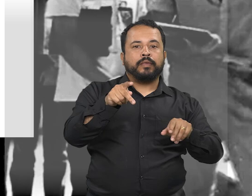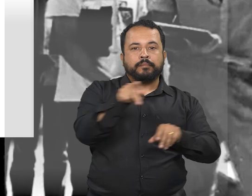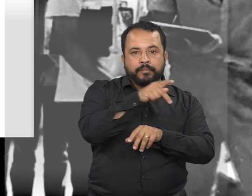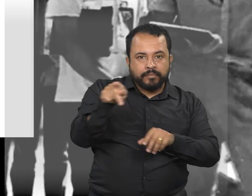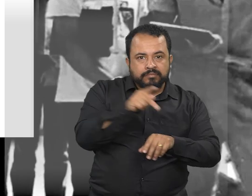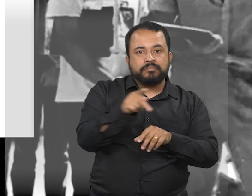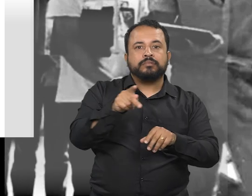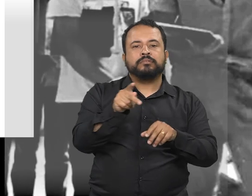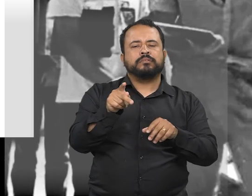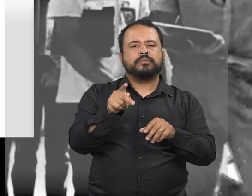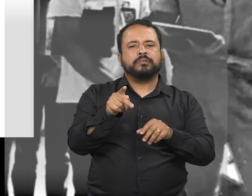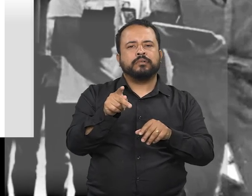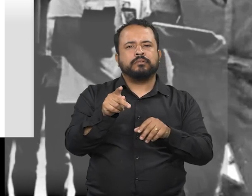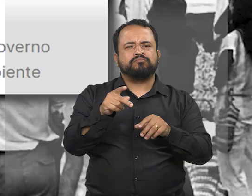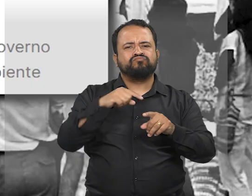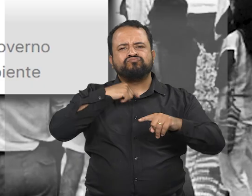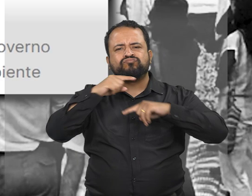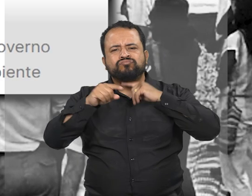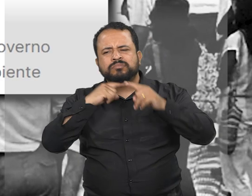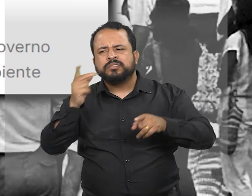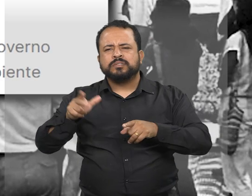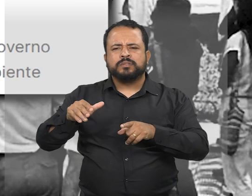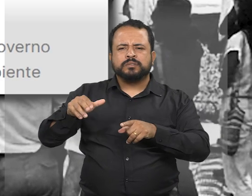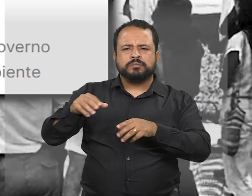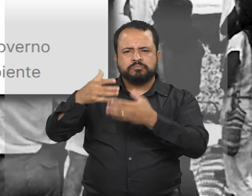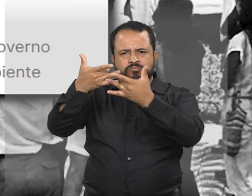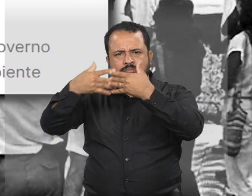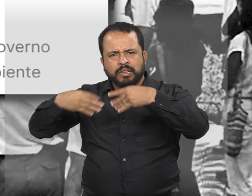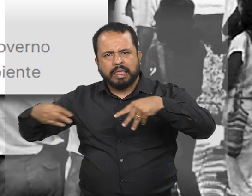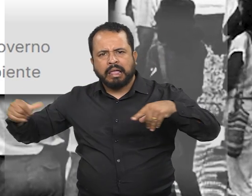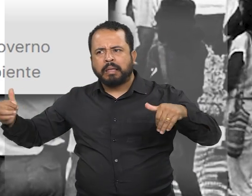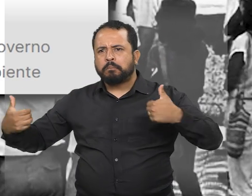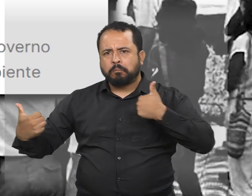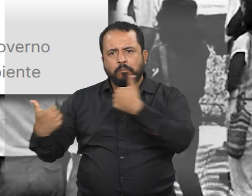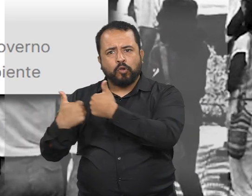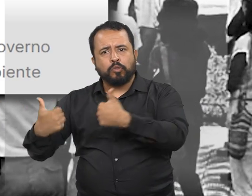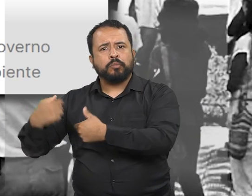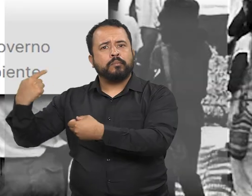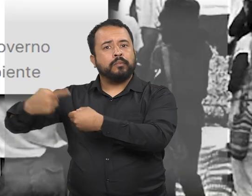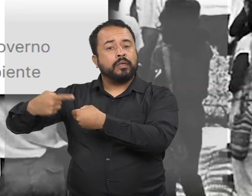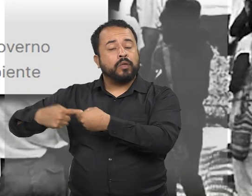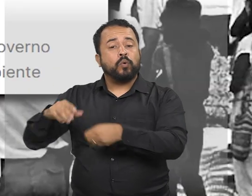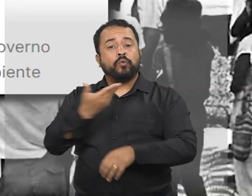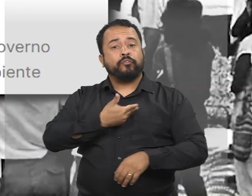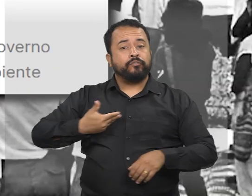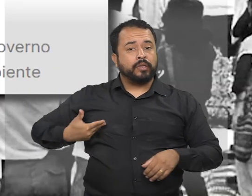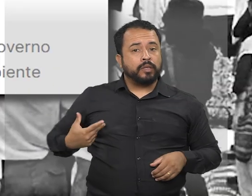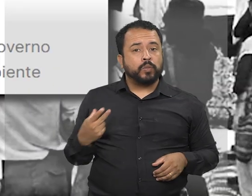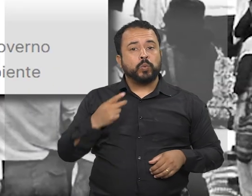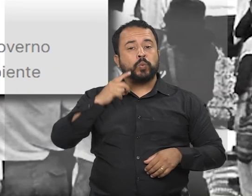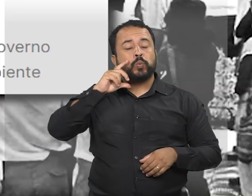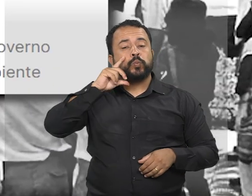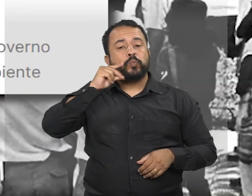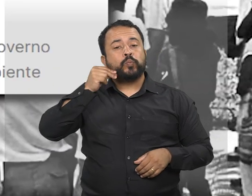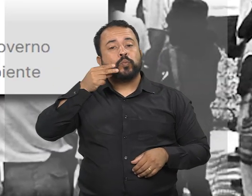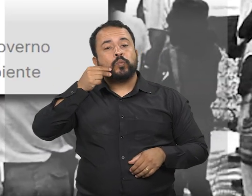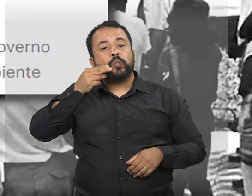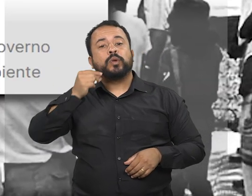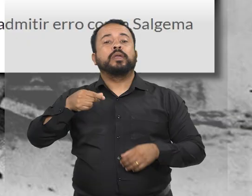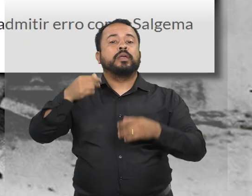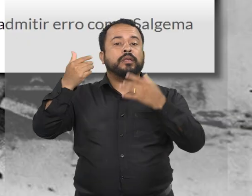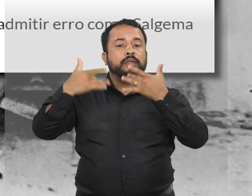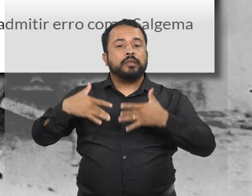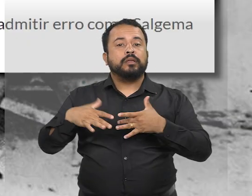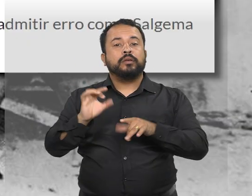técnicos contestavam publicamente a extração do mineral tão próxima da cidade. Até mesmo o governo de Alagoas, antes da